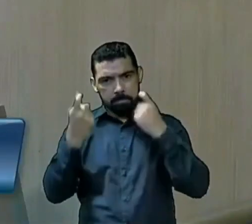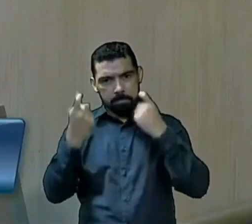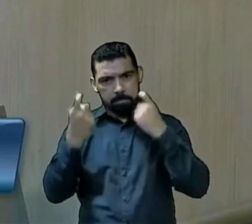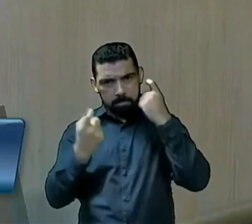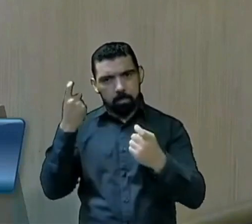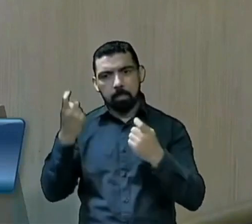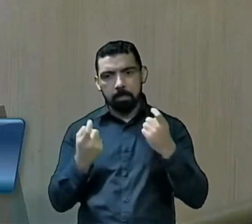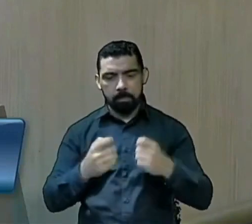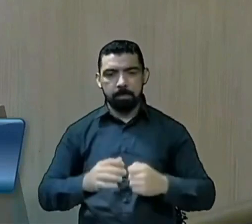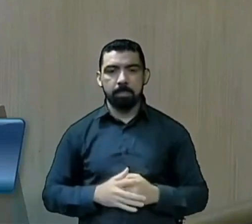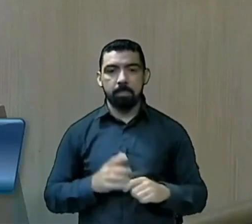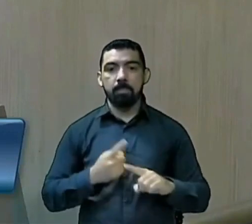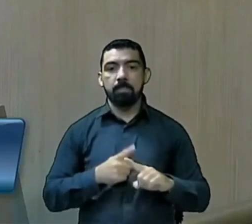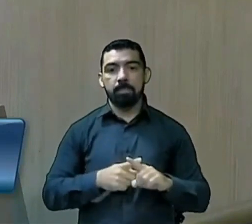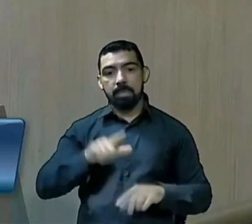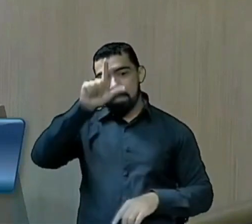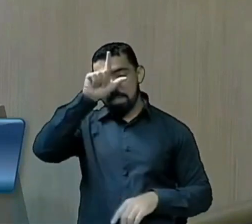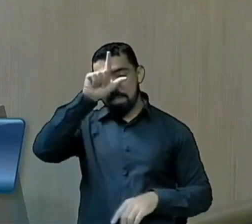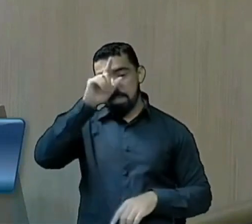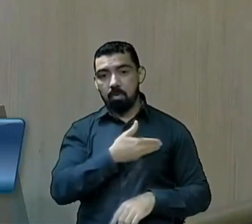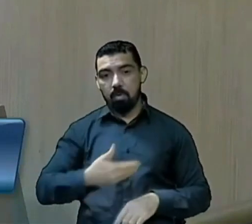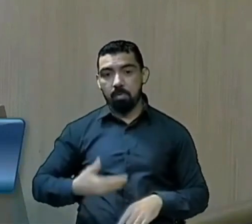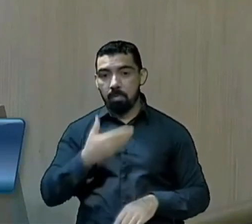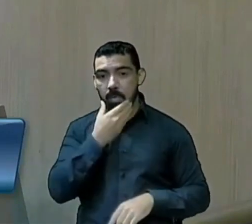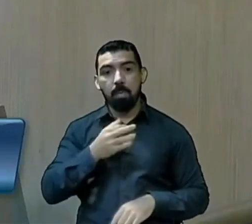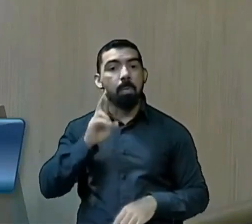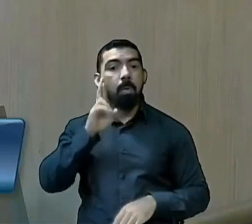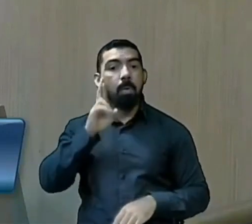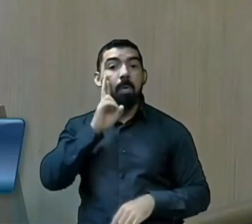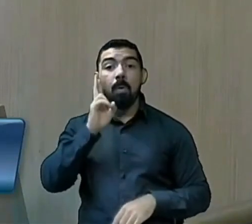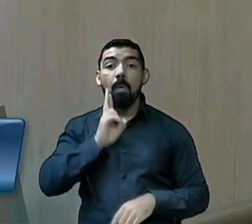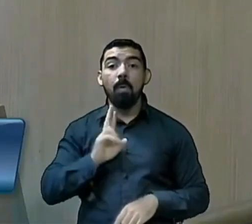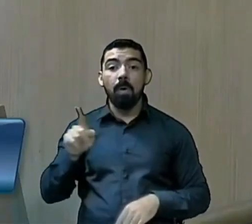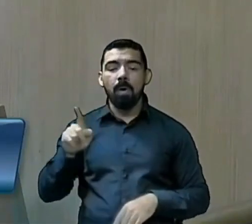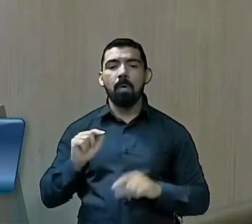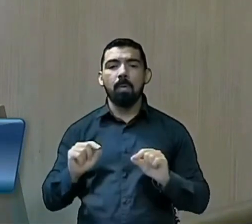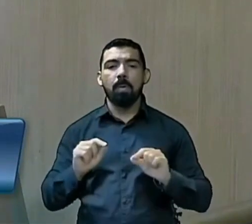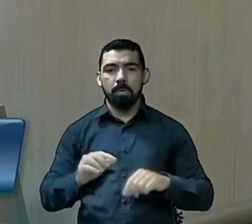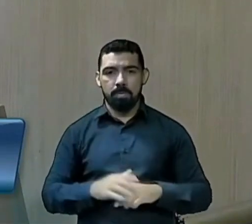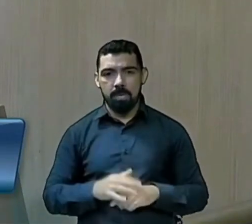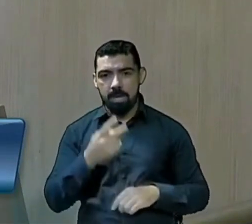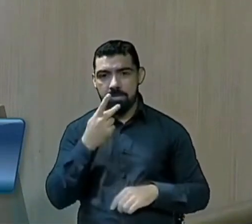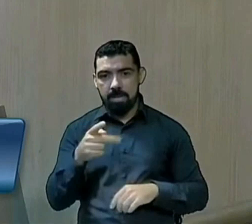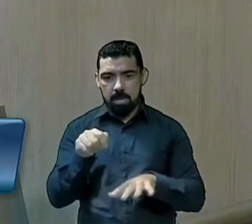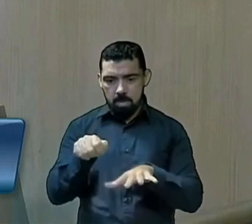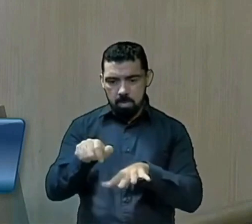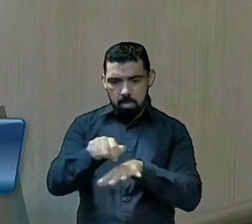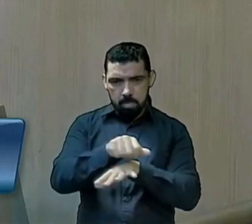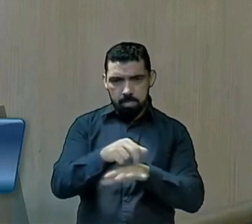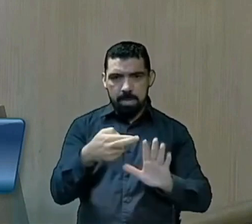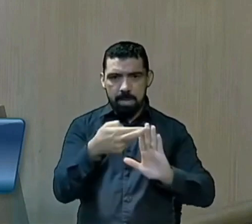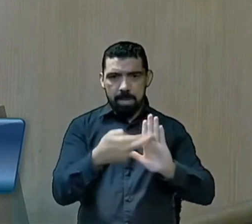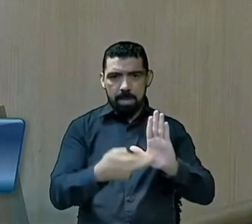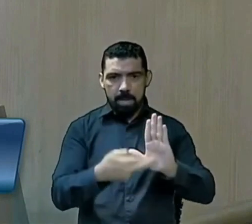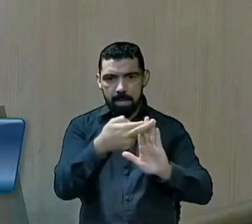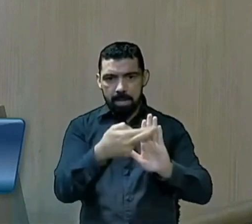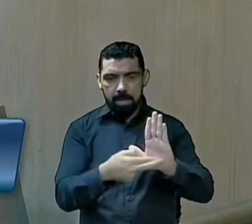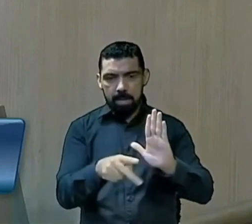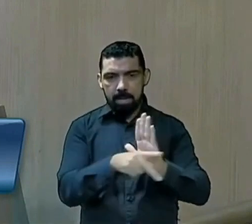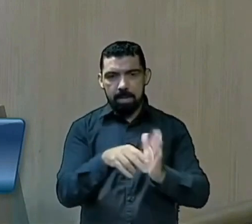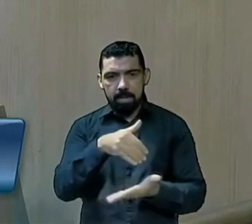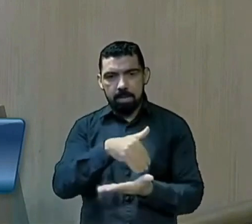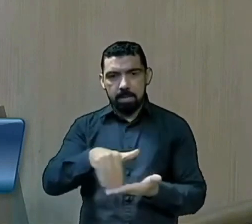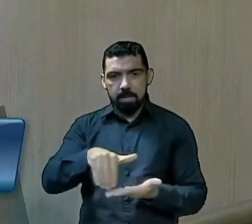porque o líder do governo, o deputado Romeu, chamou de fake news um relatório da